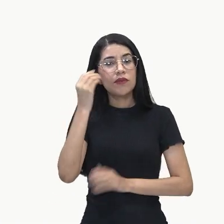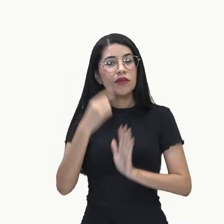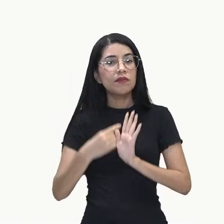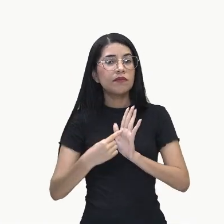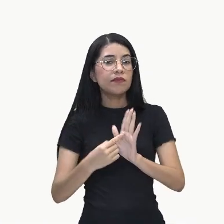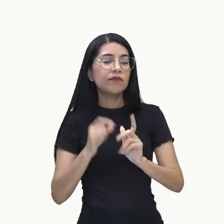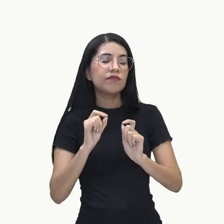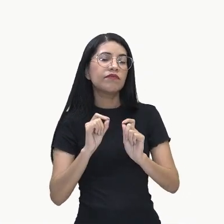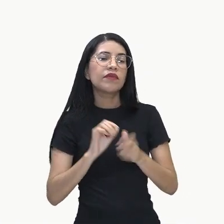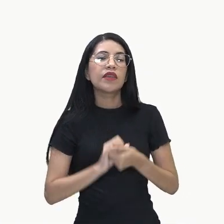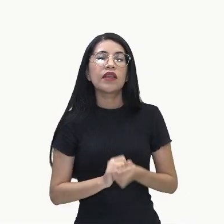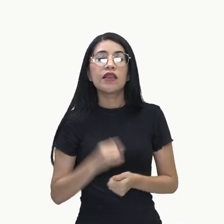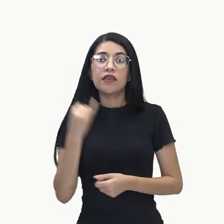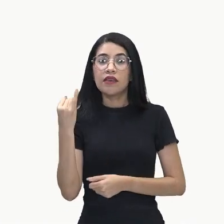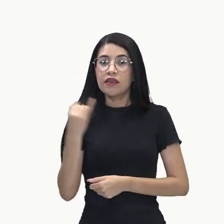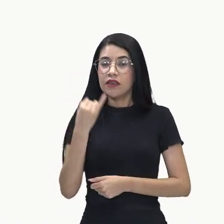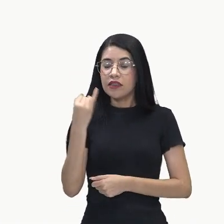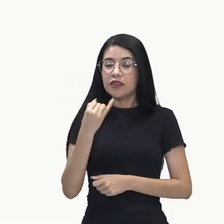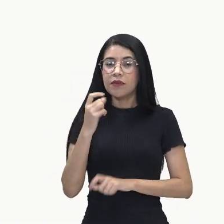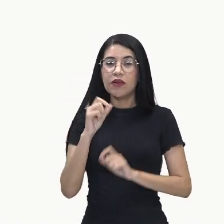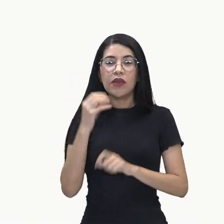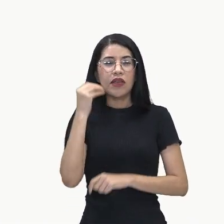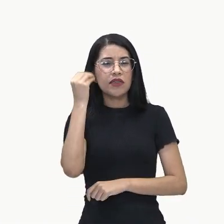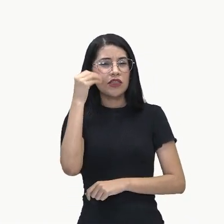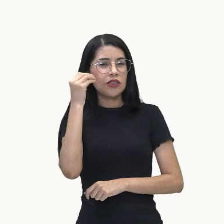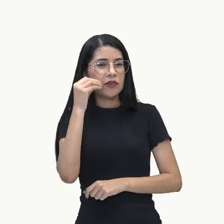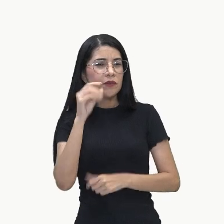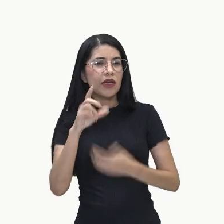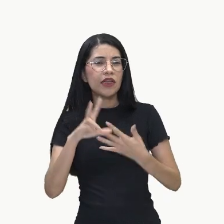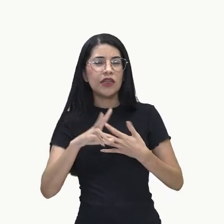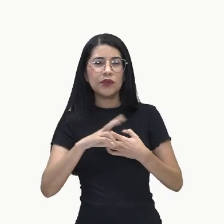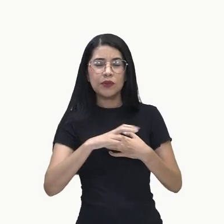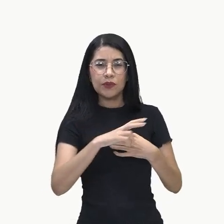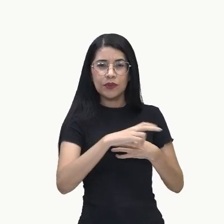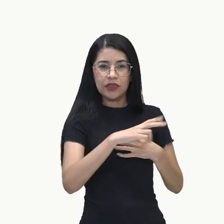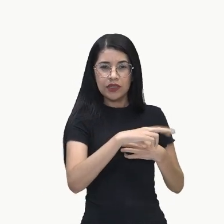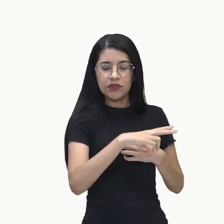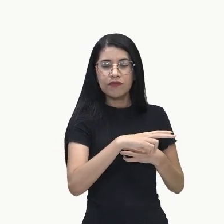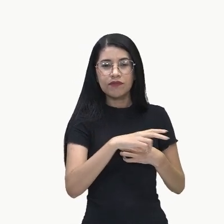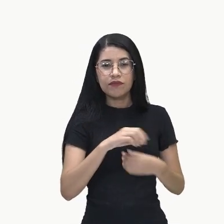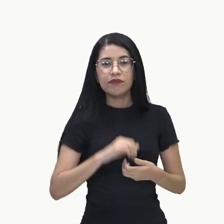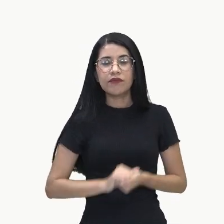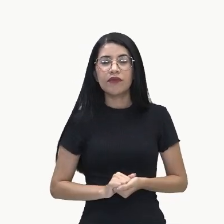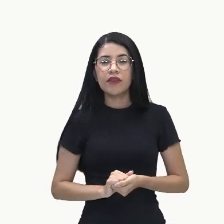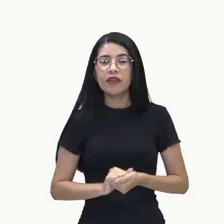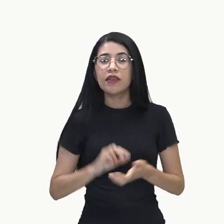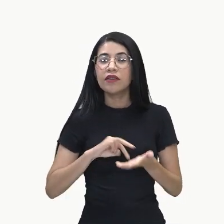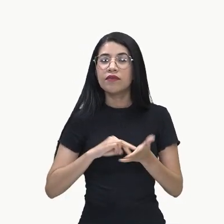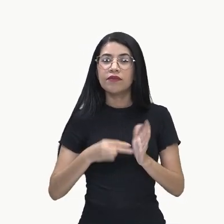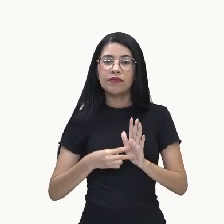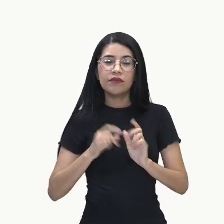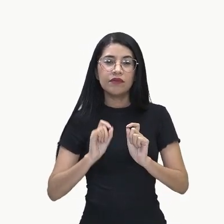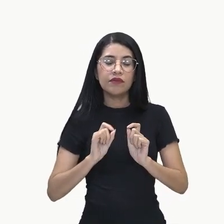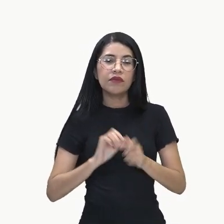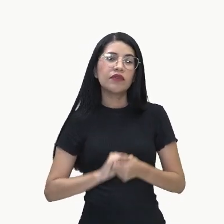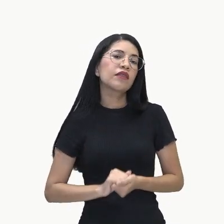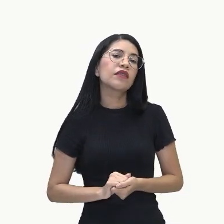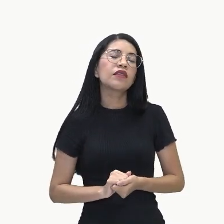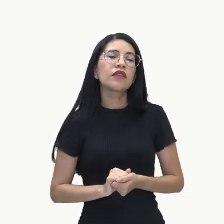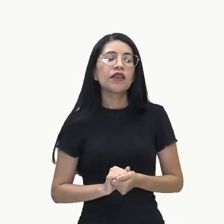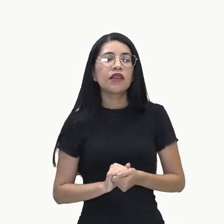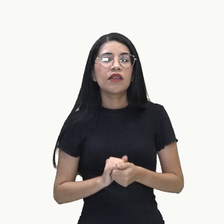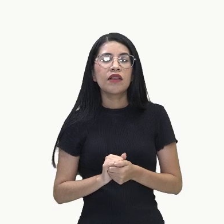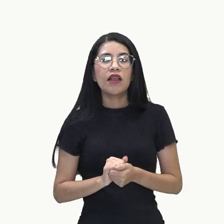a importância da experiência e dos sentidos. Ou seja, a partir de suas